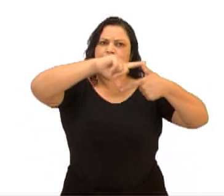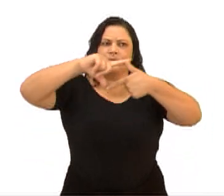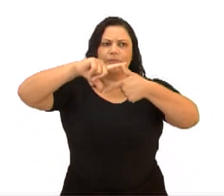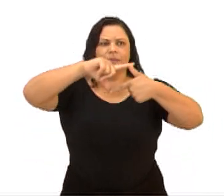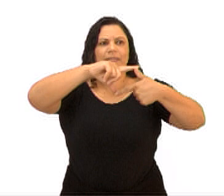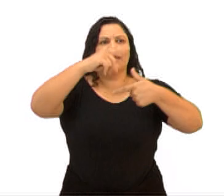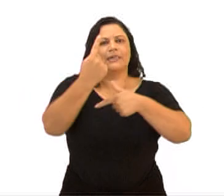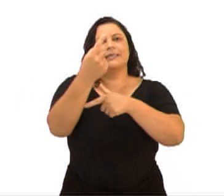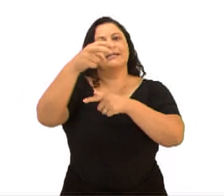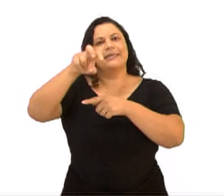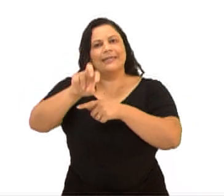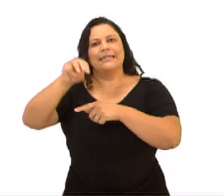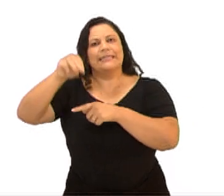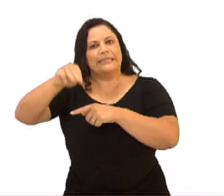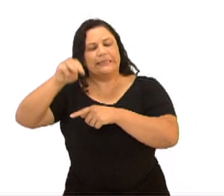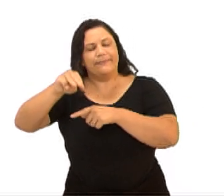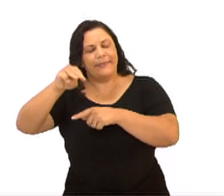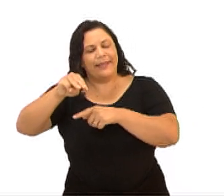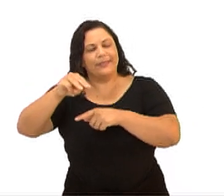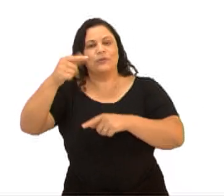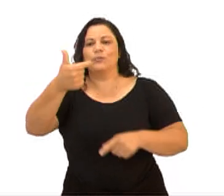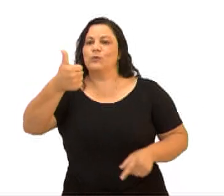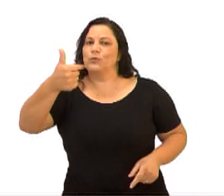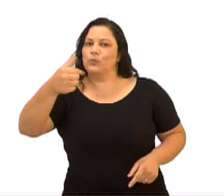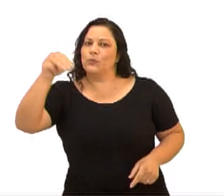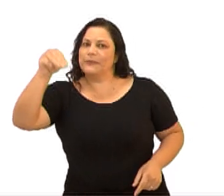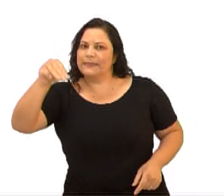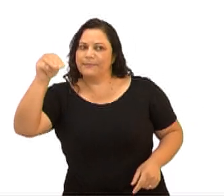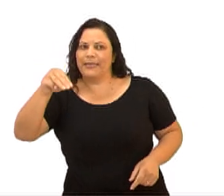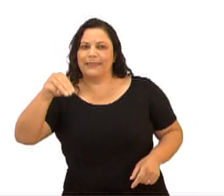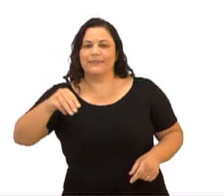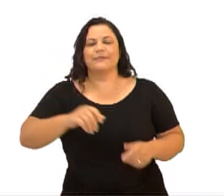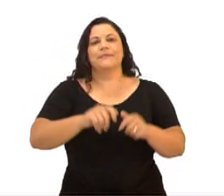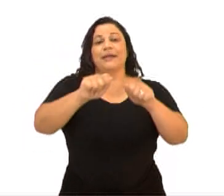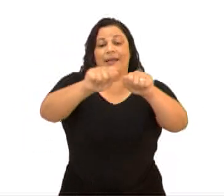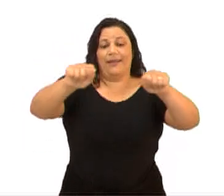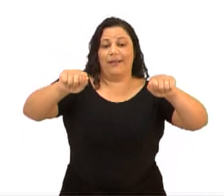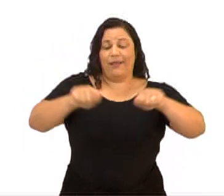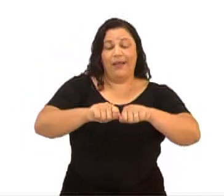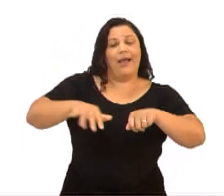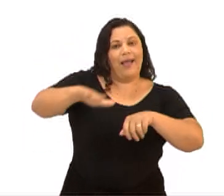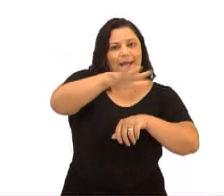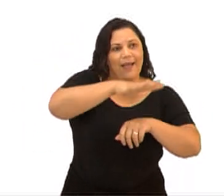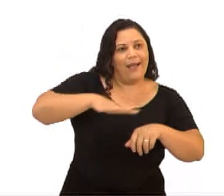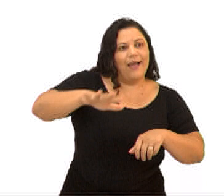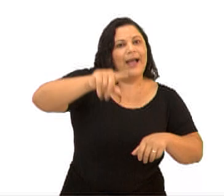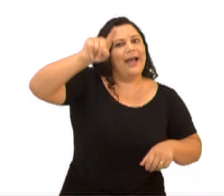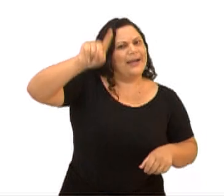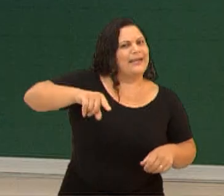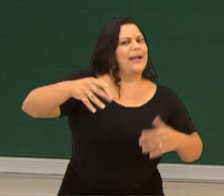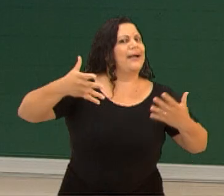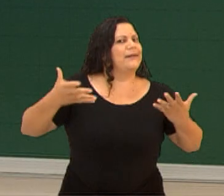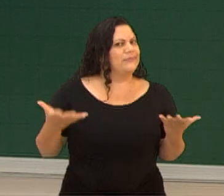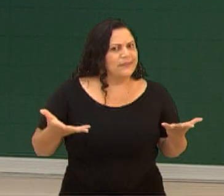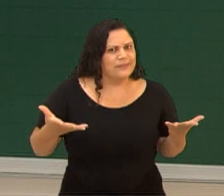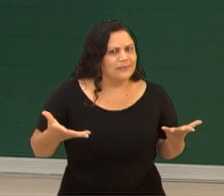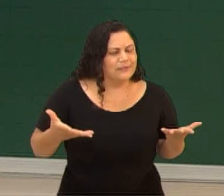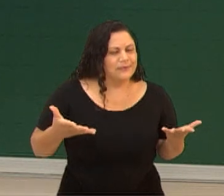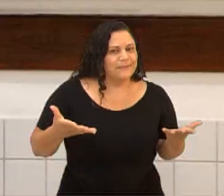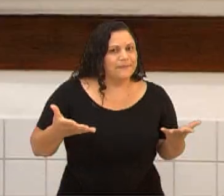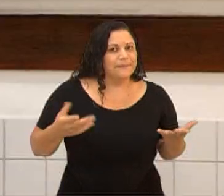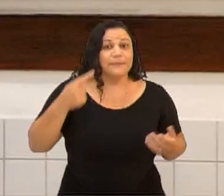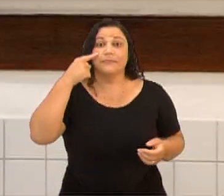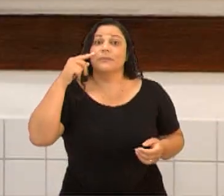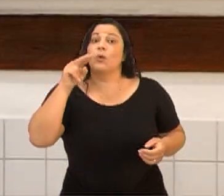15 metros por 12 metros. A área desse terreno em metros quadrados é... Olhem